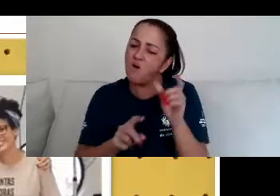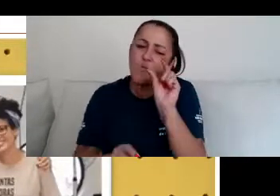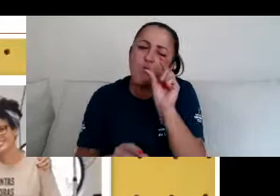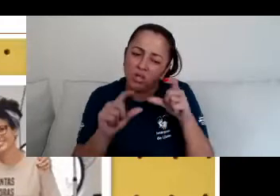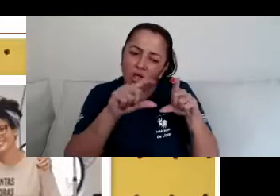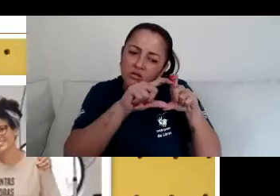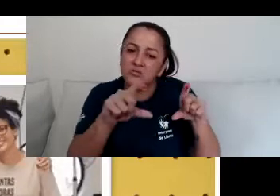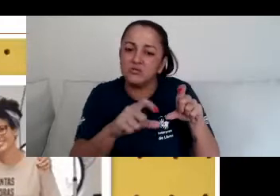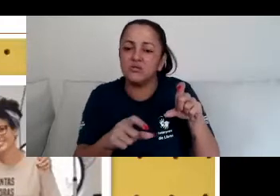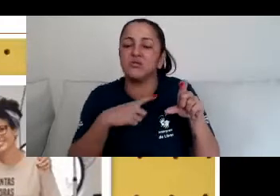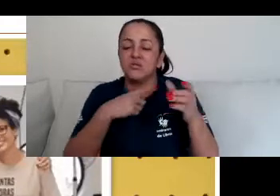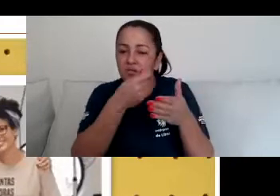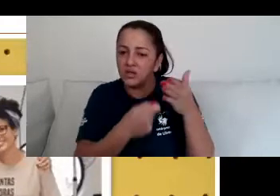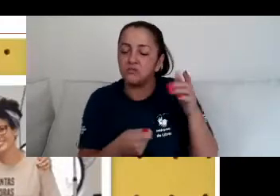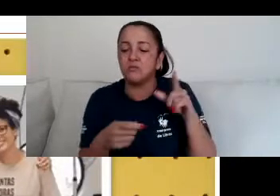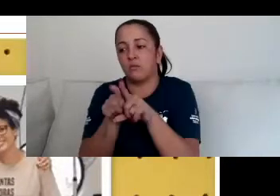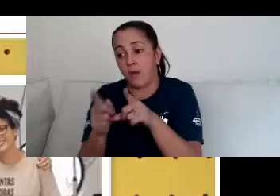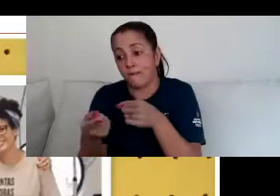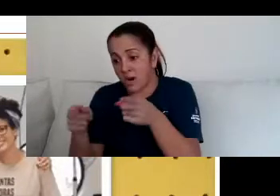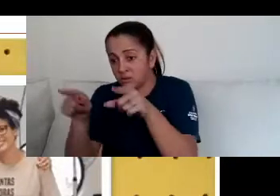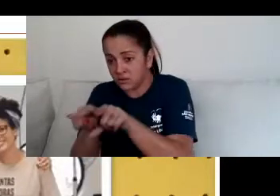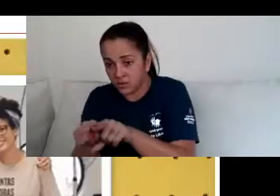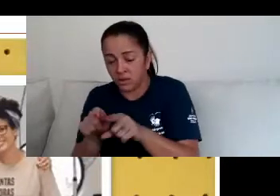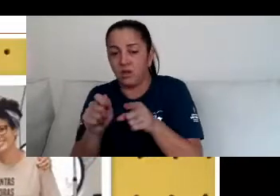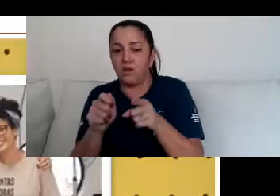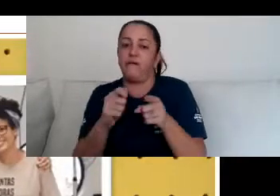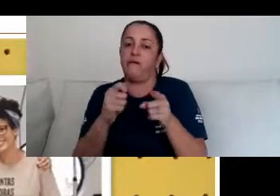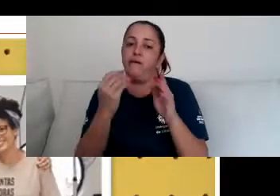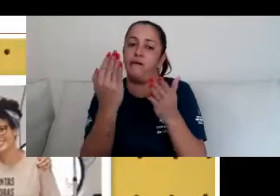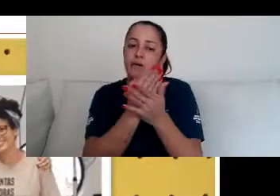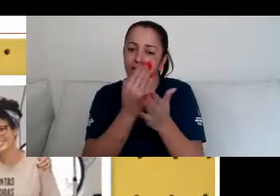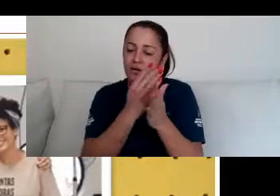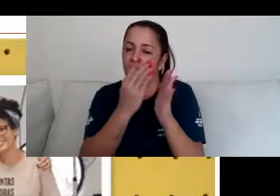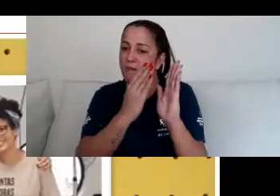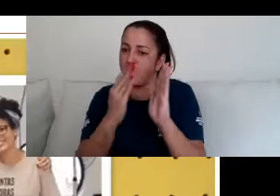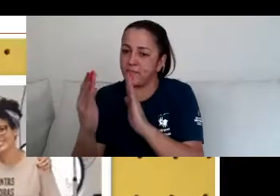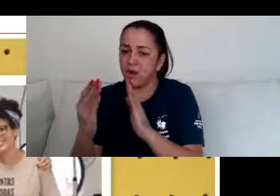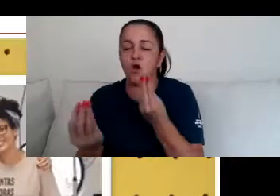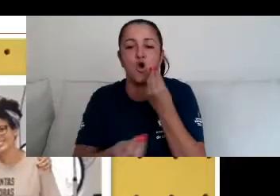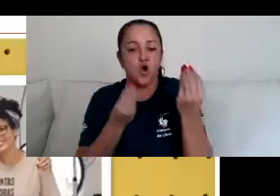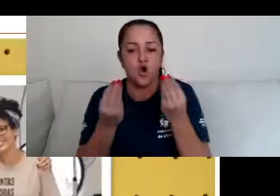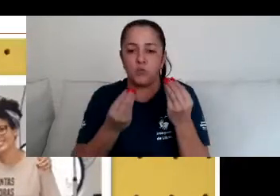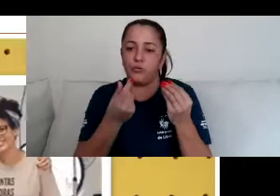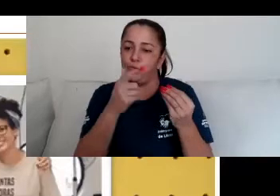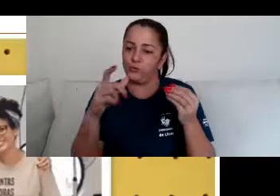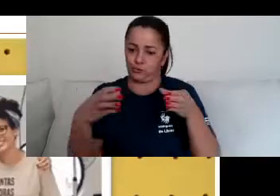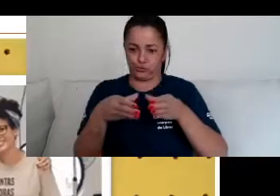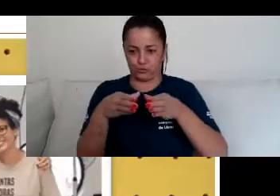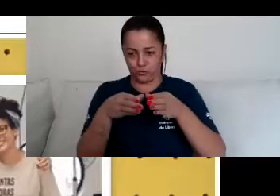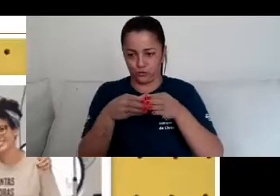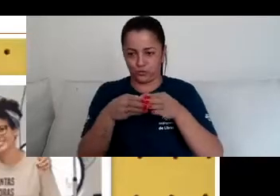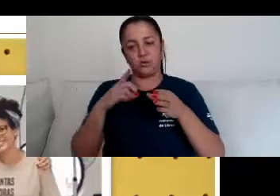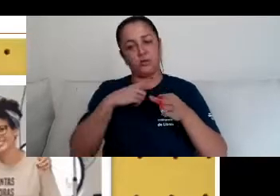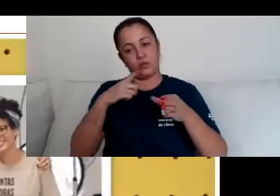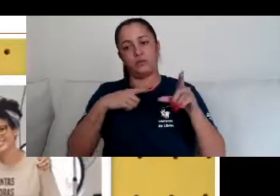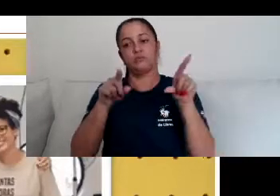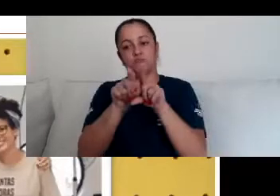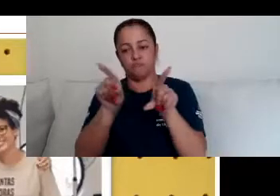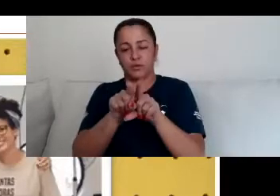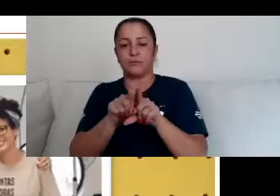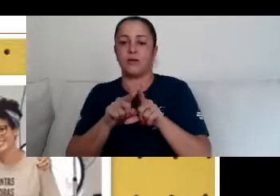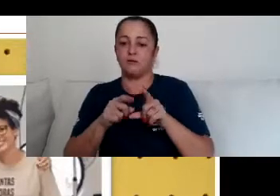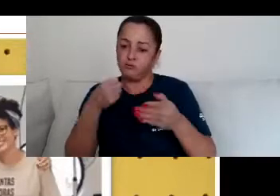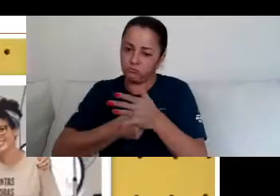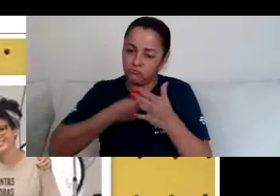faz parceria com editoras e distribui livros nos clubes. Também corremos atrás, né,